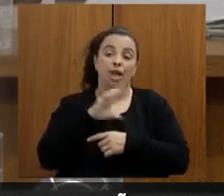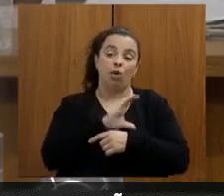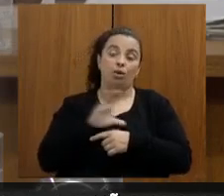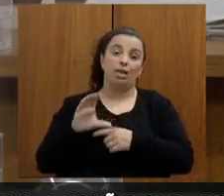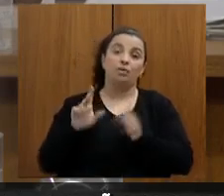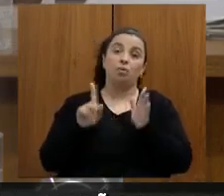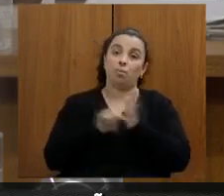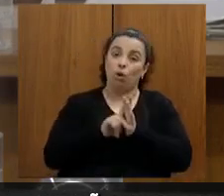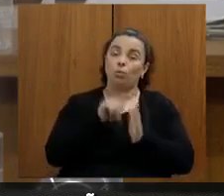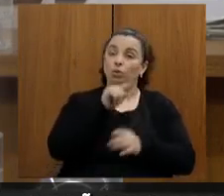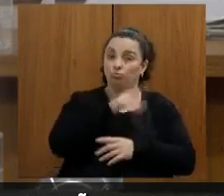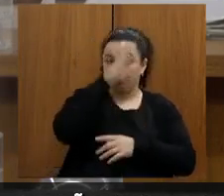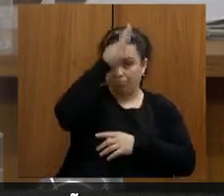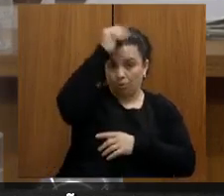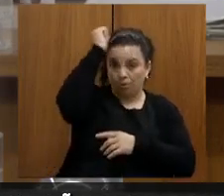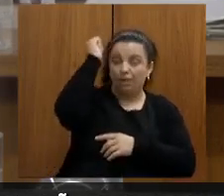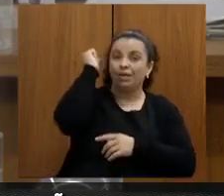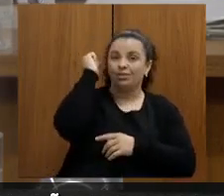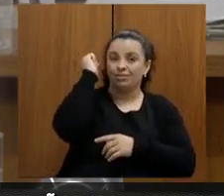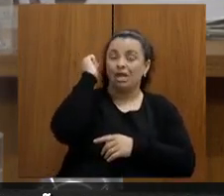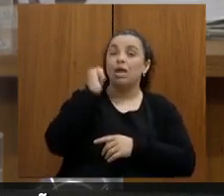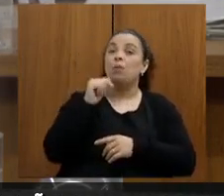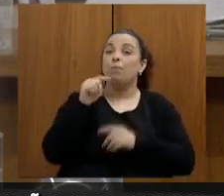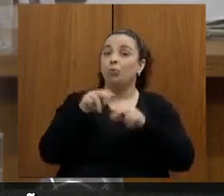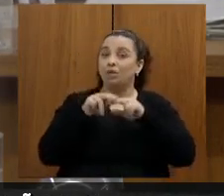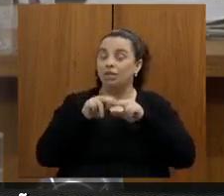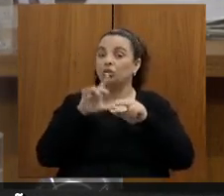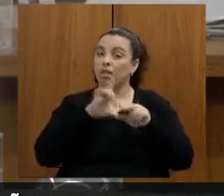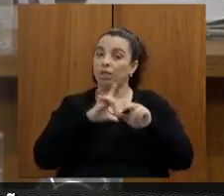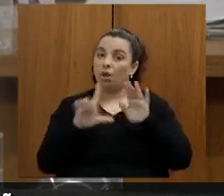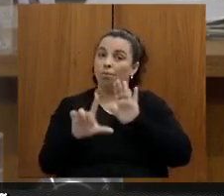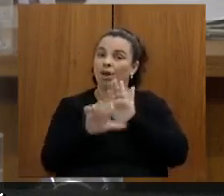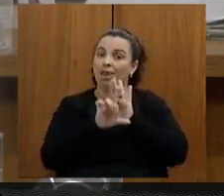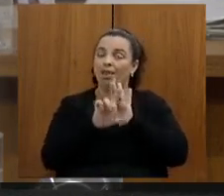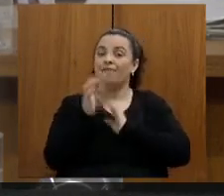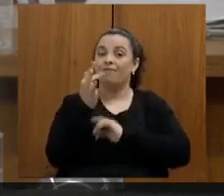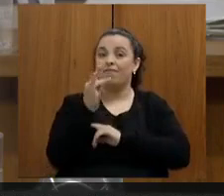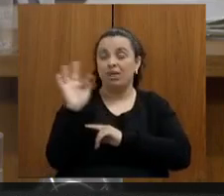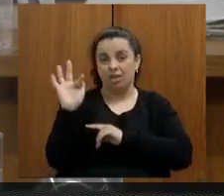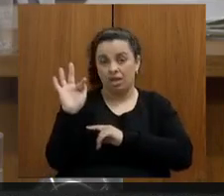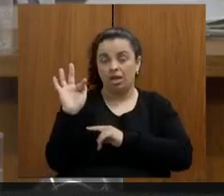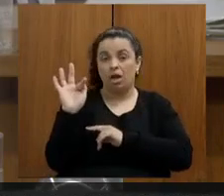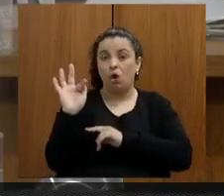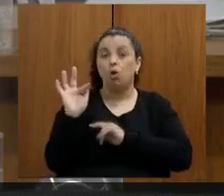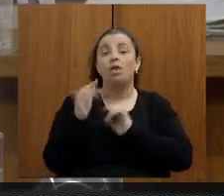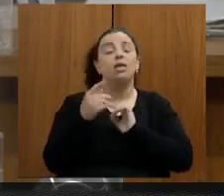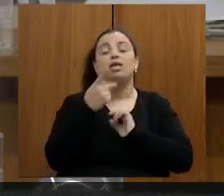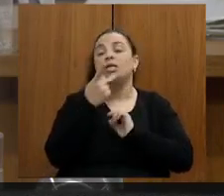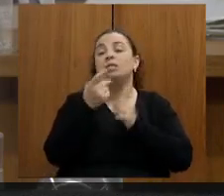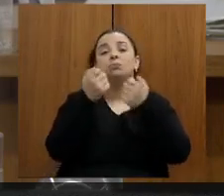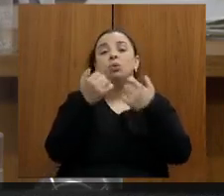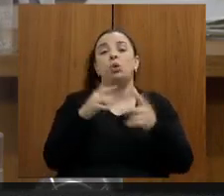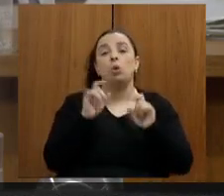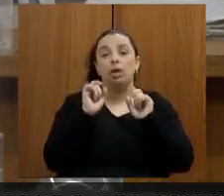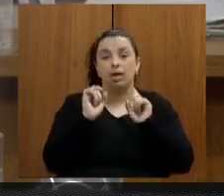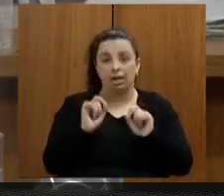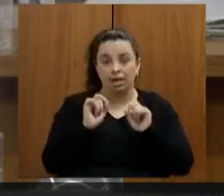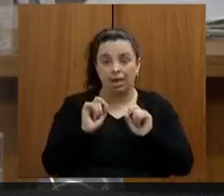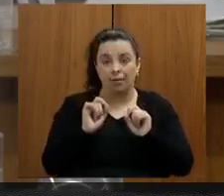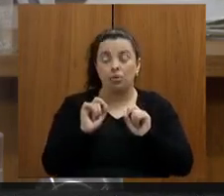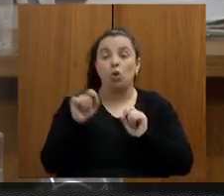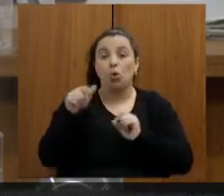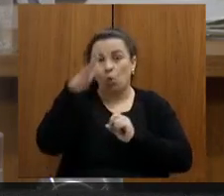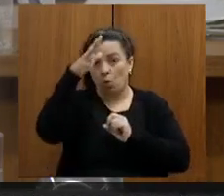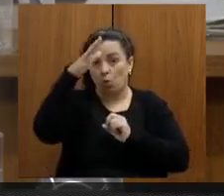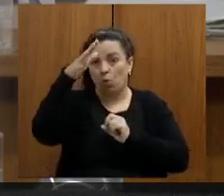até porque existe uma lei federal que coloca que para a iniciativa de um Bombeiro